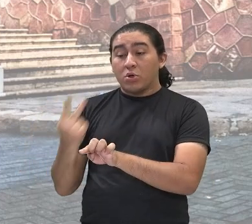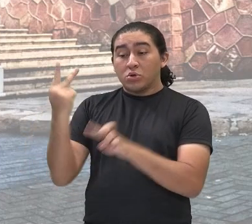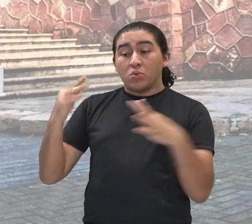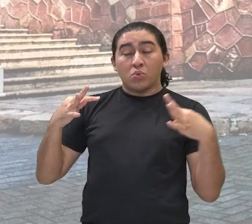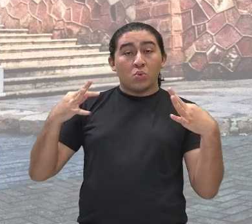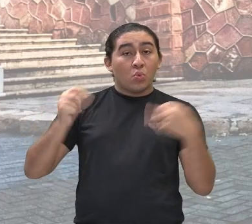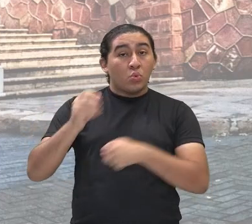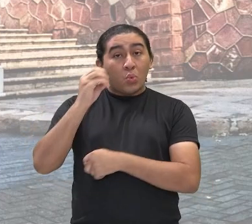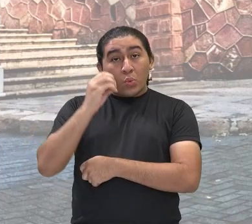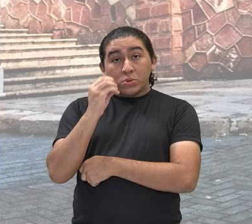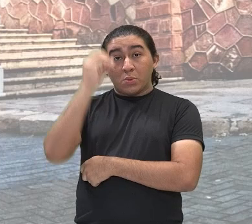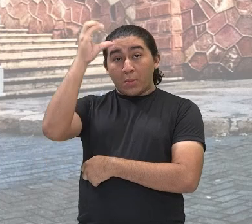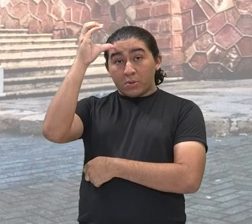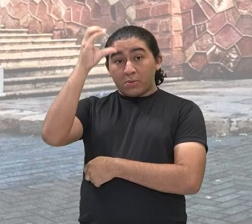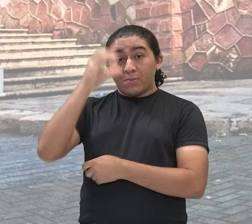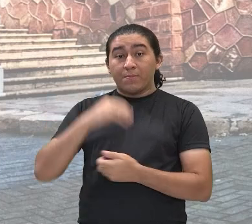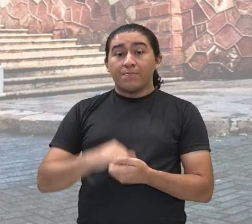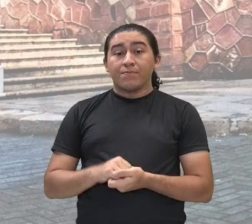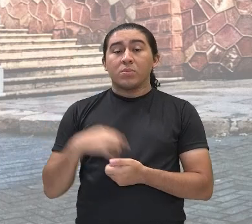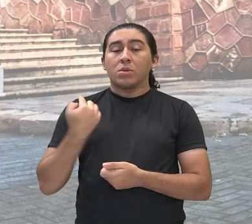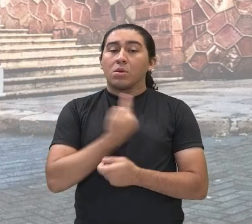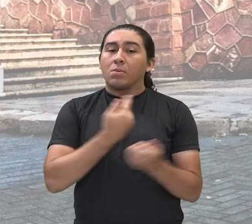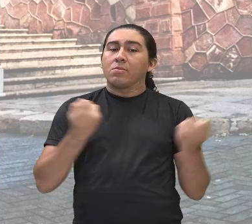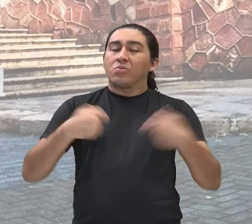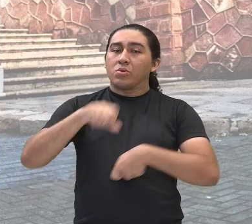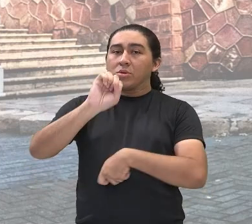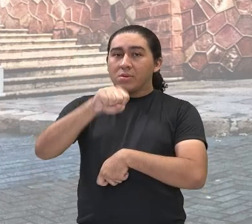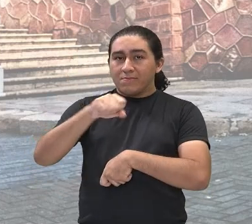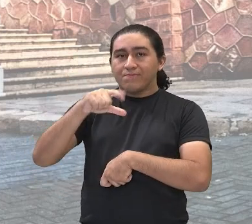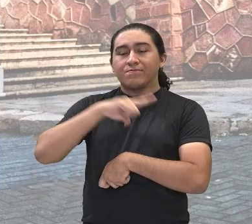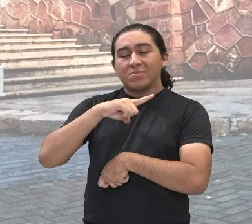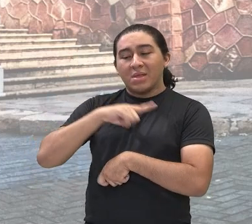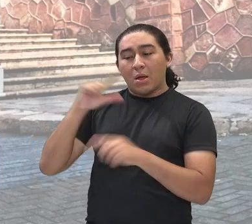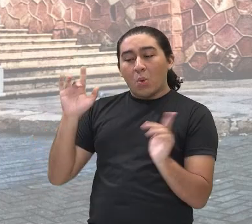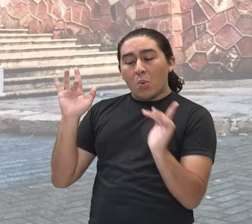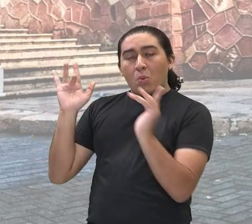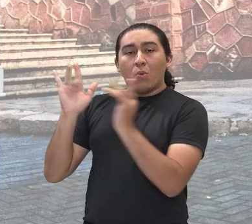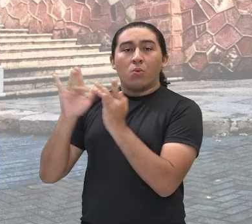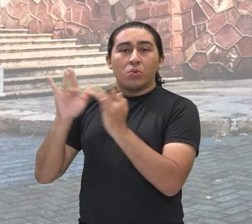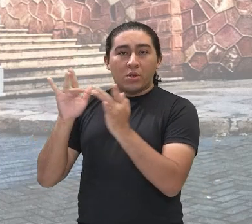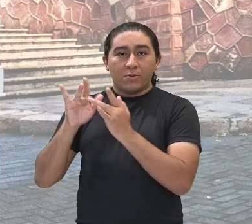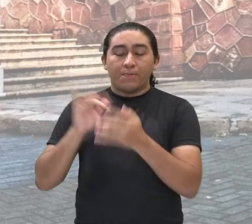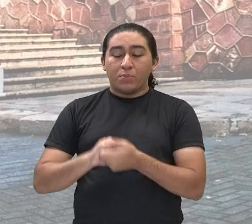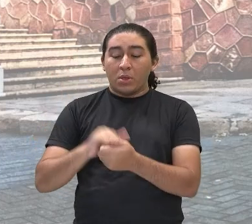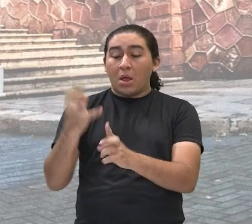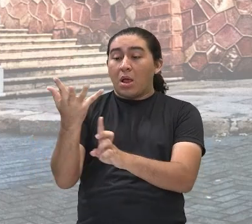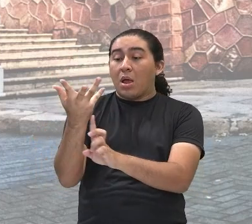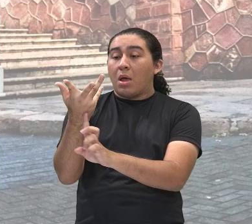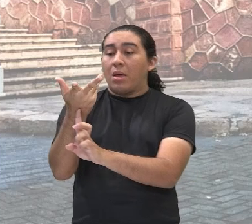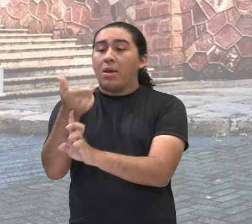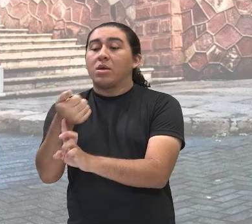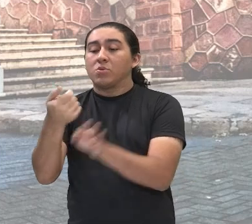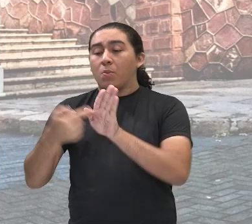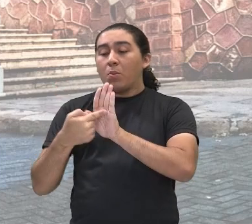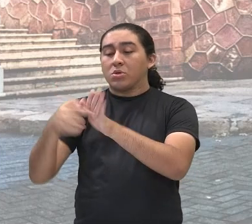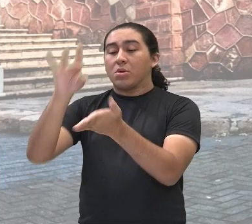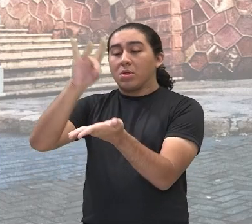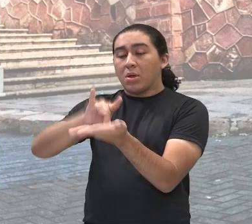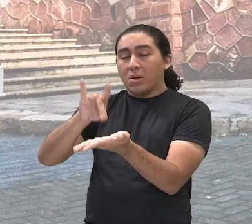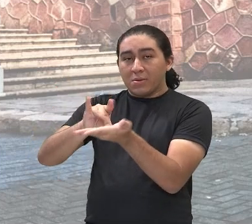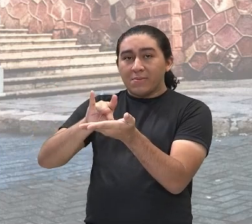sabedoria que nós podemos sim resgatar, que a arte está aí gritando, mostrando pra